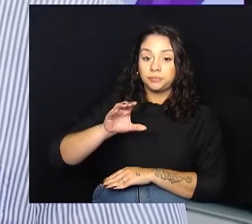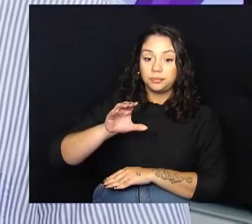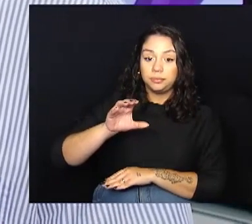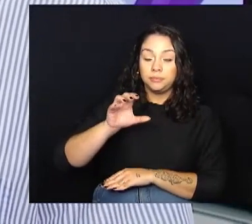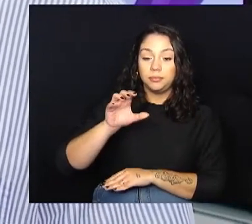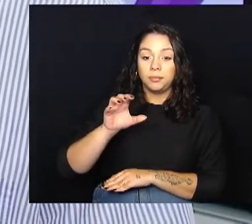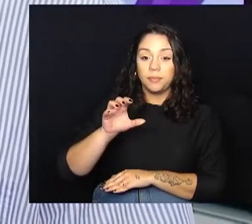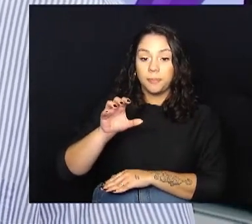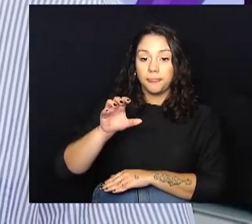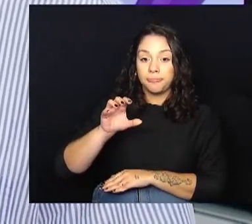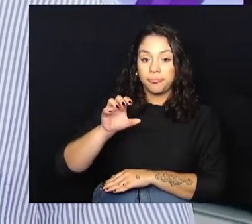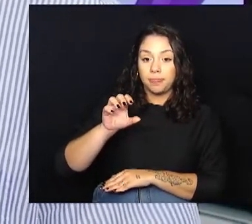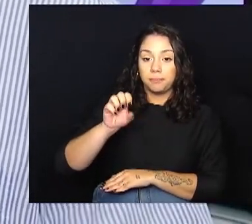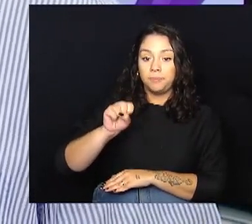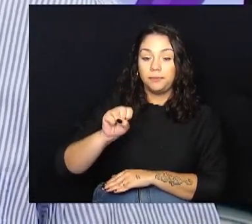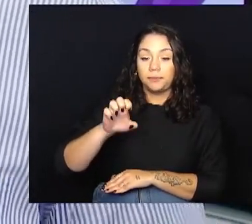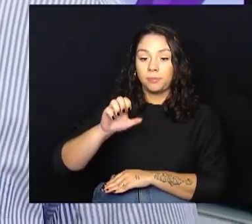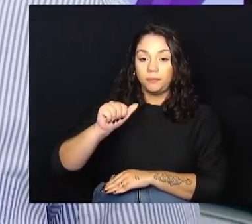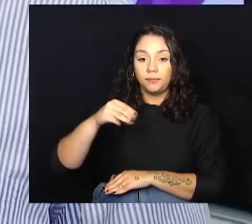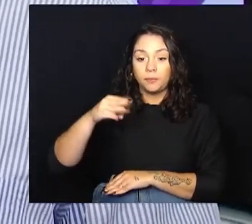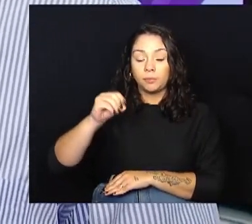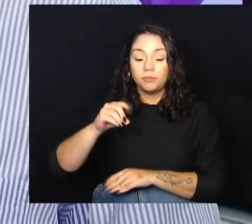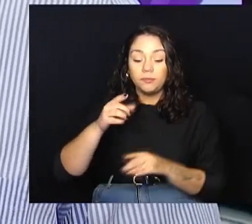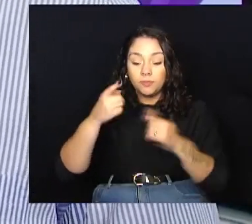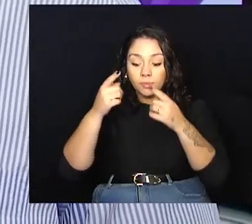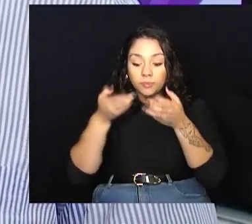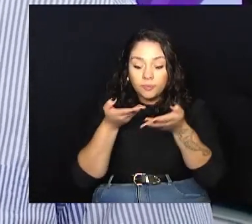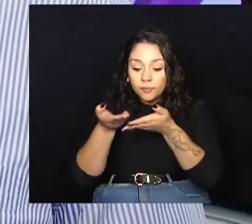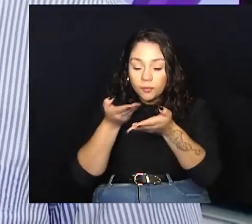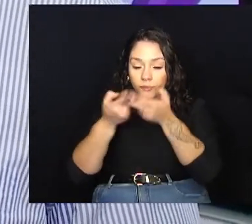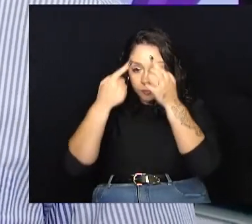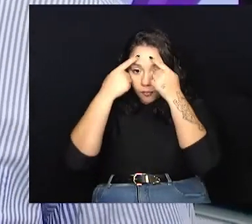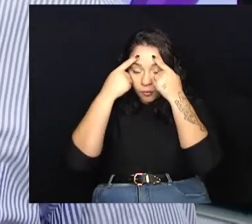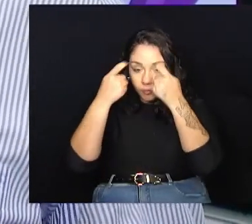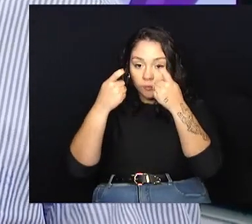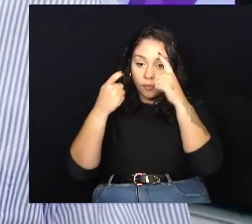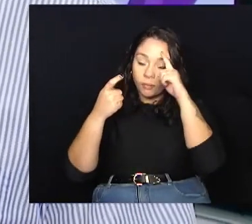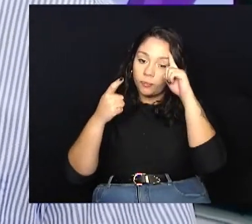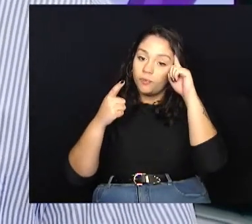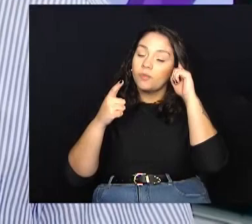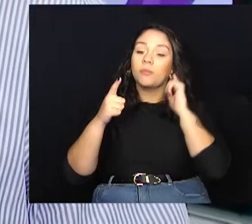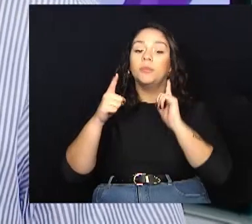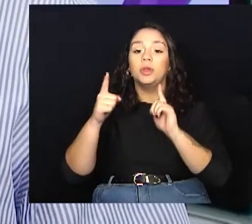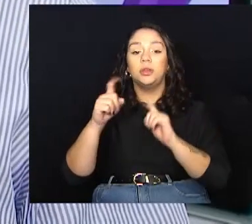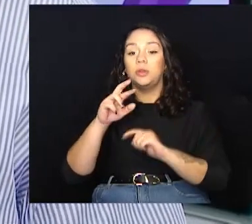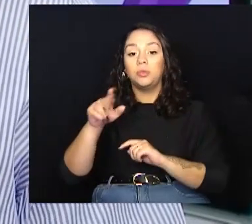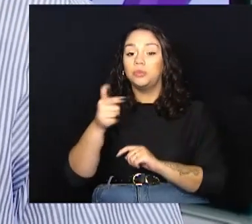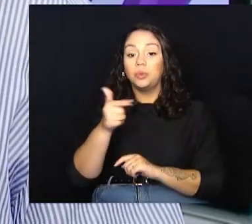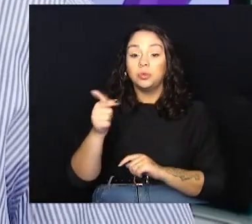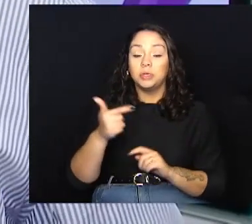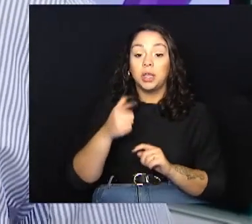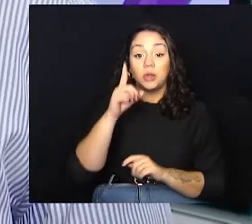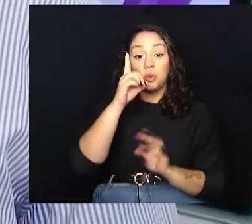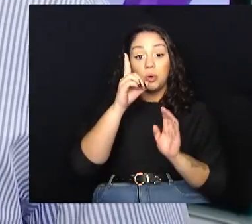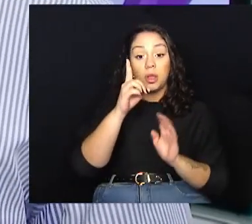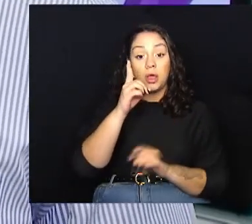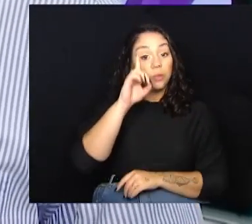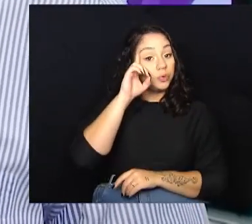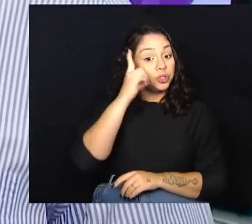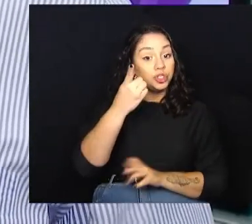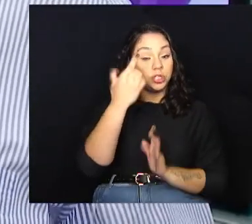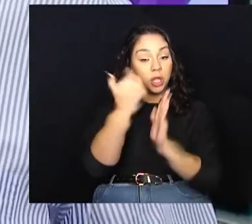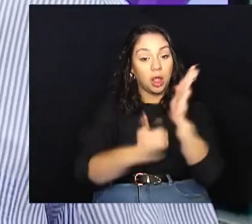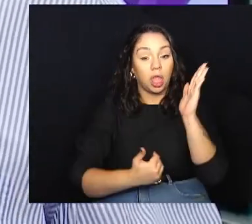tratar de violência doméstica que ela não seja tenha seu dia descontado que essa empresa tem uma política voltada